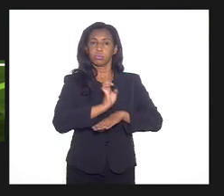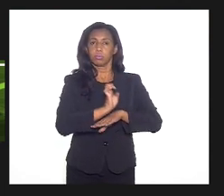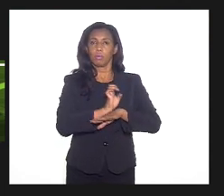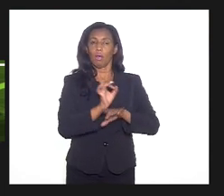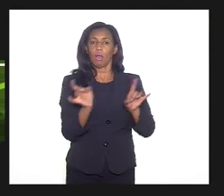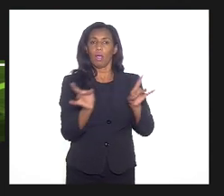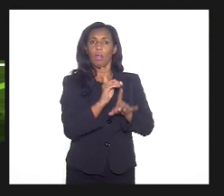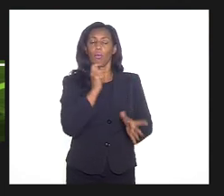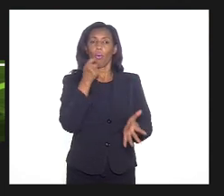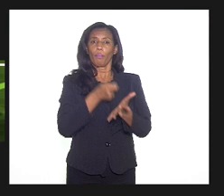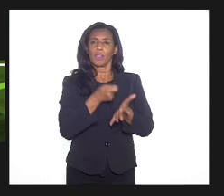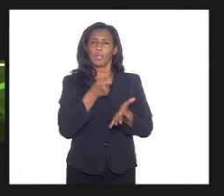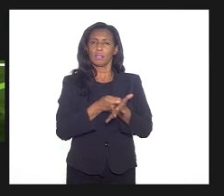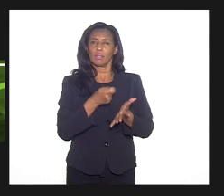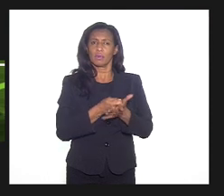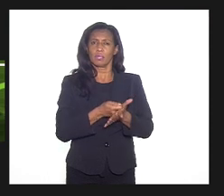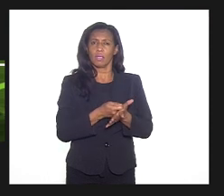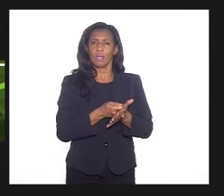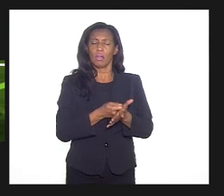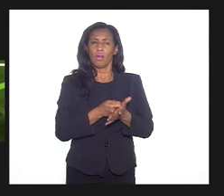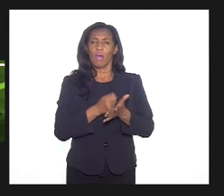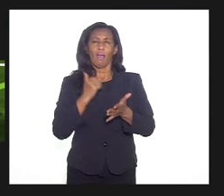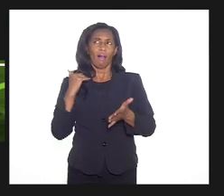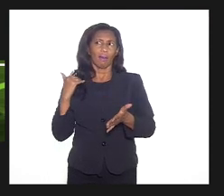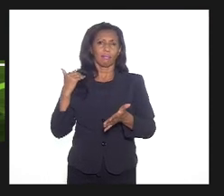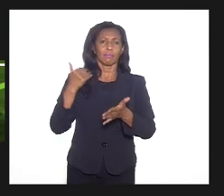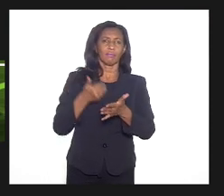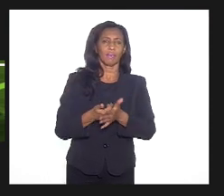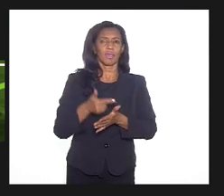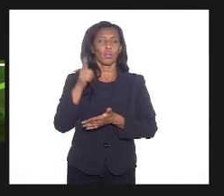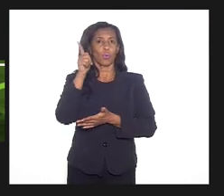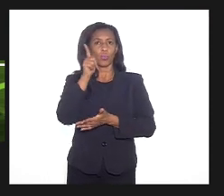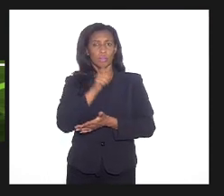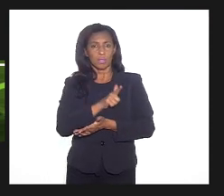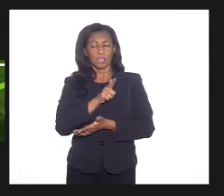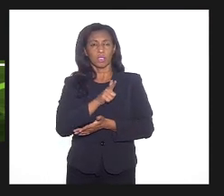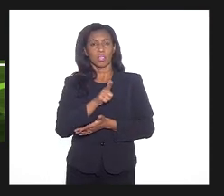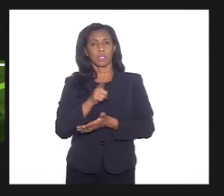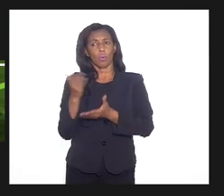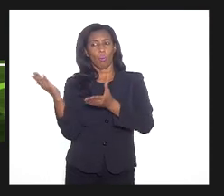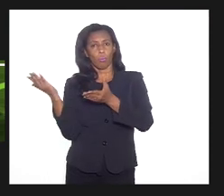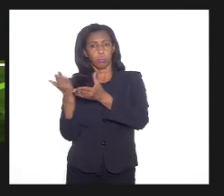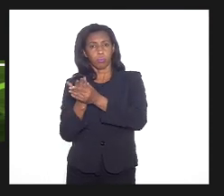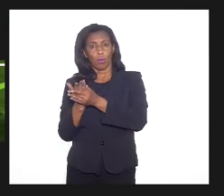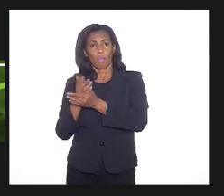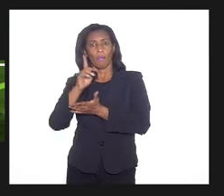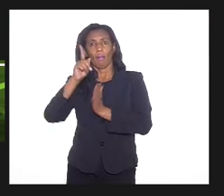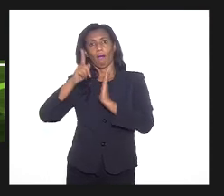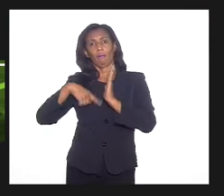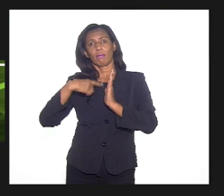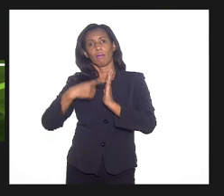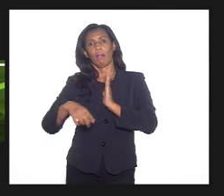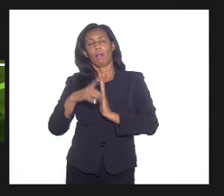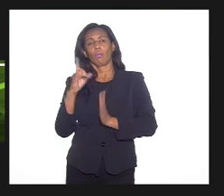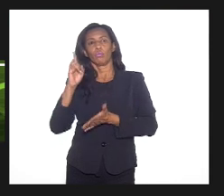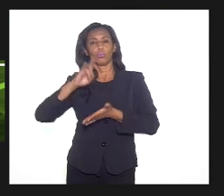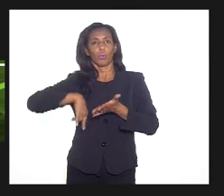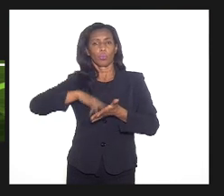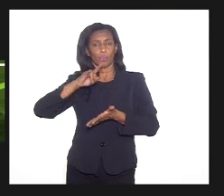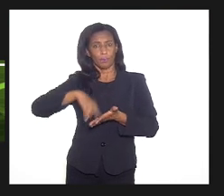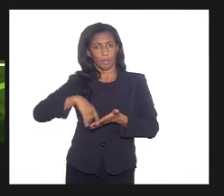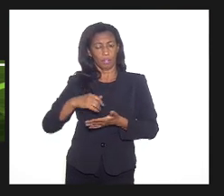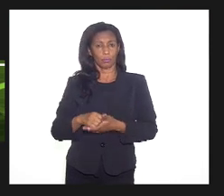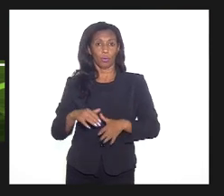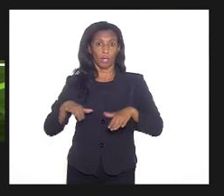acabou tendo obrigações até que conseguíssemos eliminar para suspender o pagamento. Quanto isso, houve